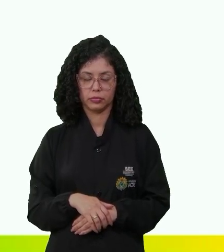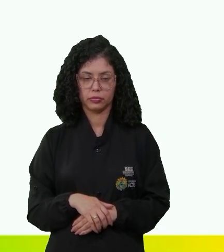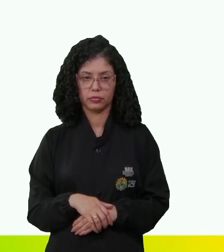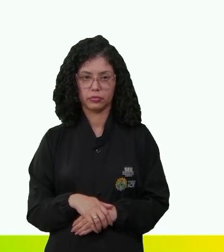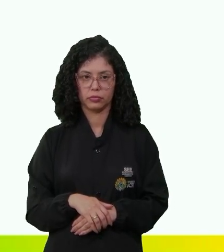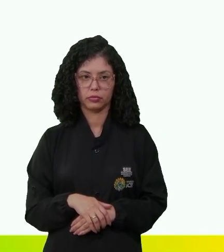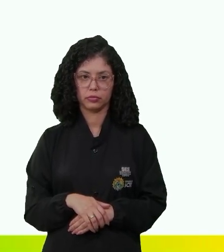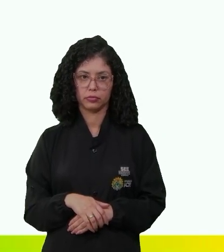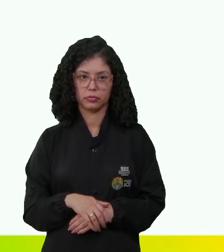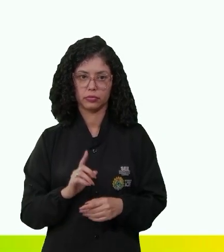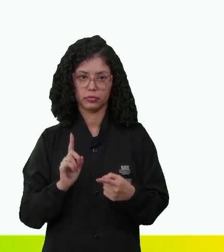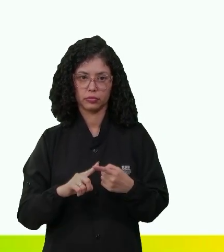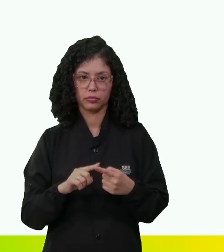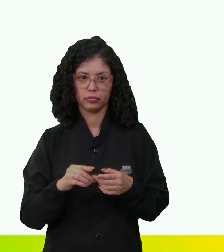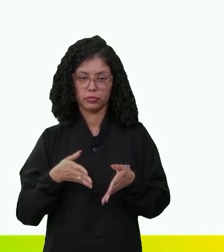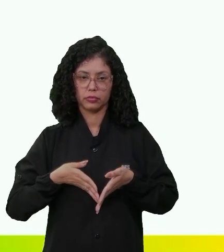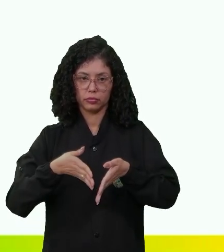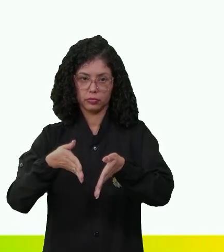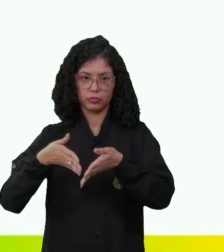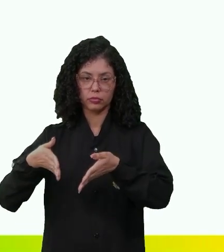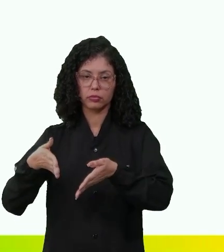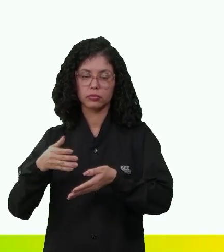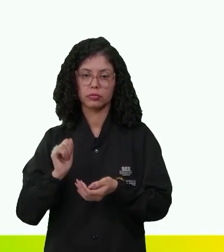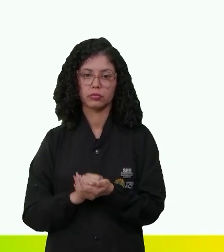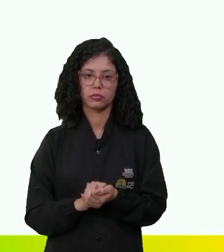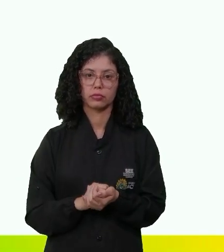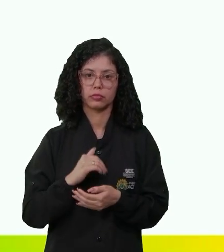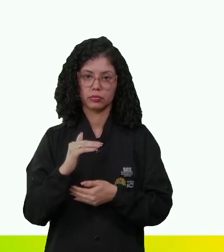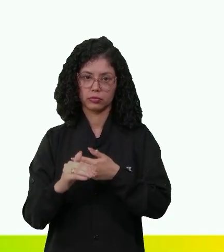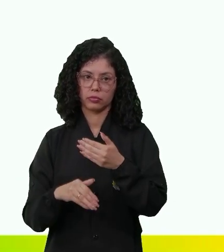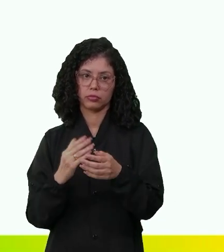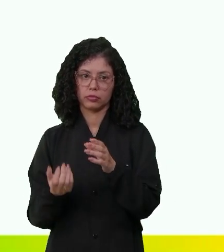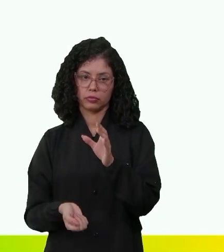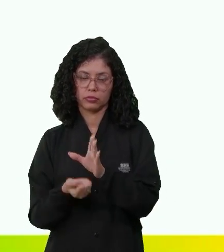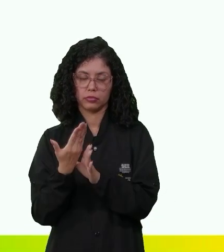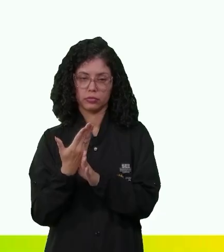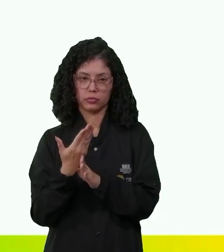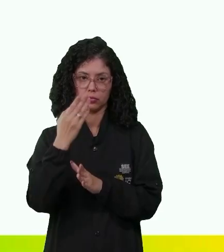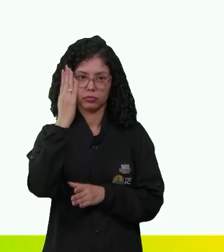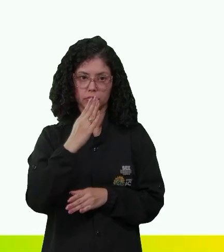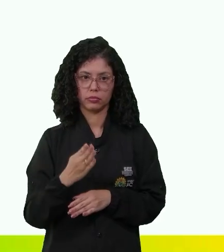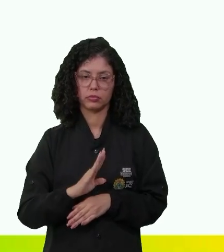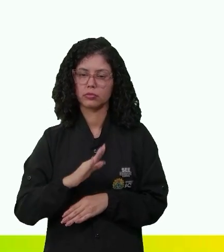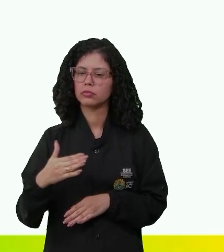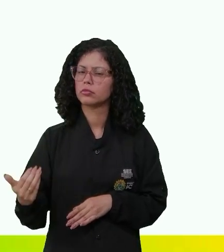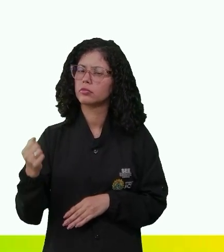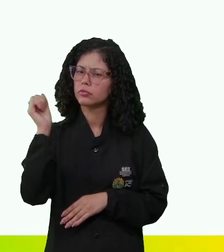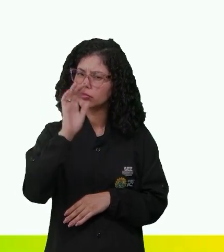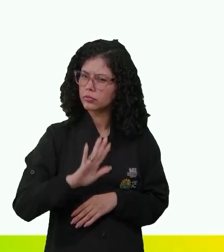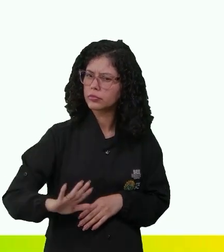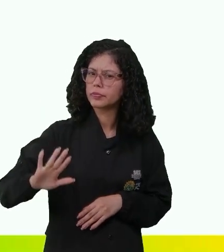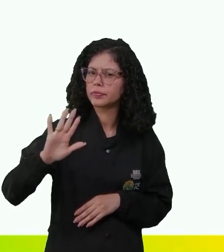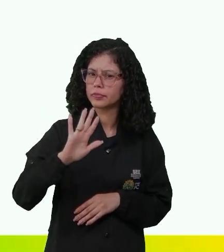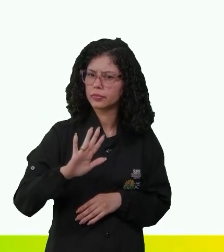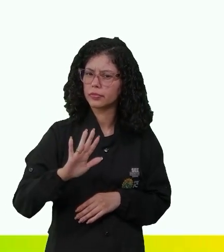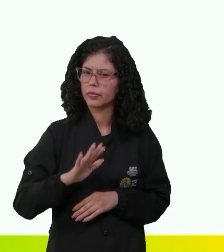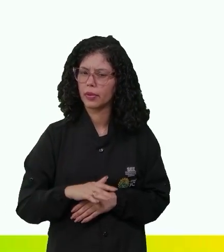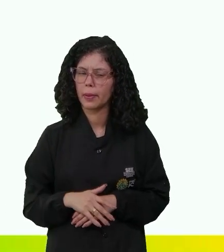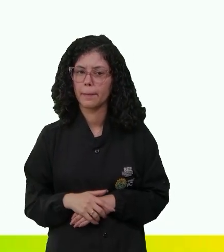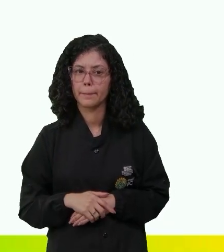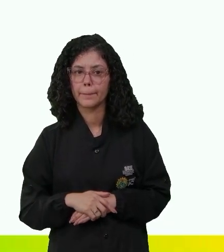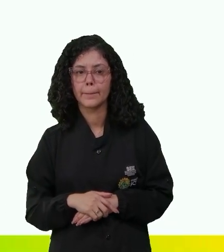A primeira diz o seguinte: as entradas e bandeiras consolidaram o processo de formação do Brasil enquanto